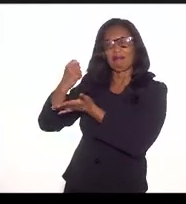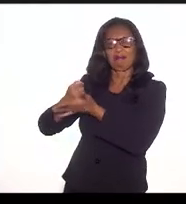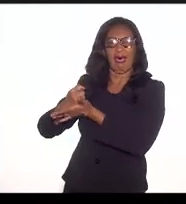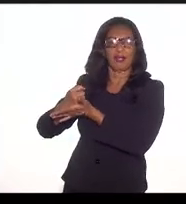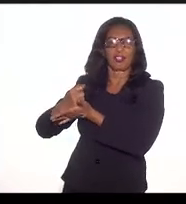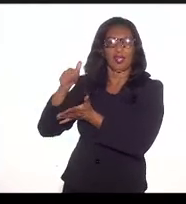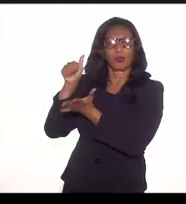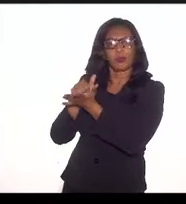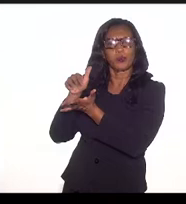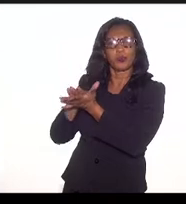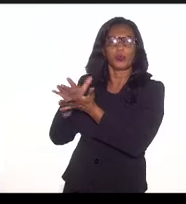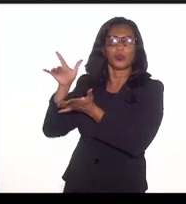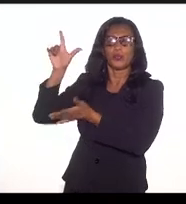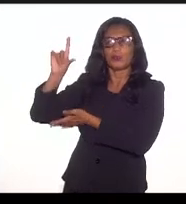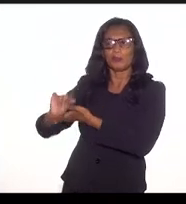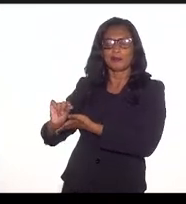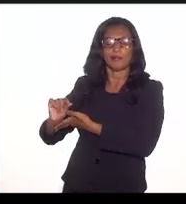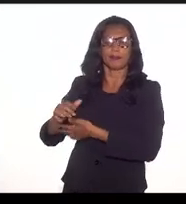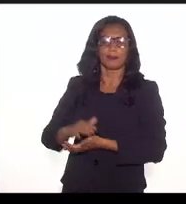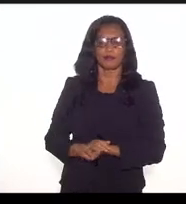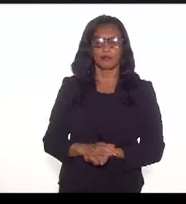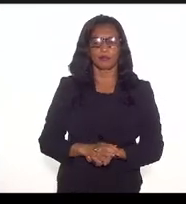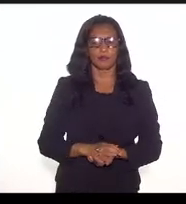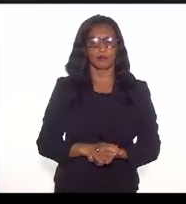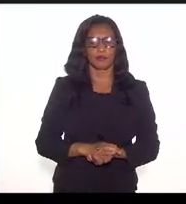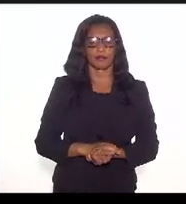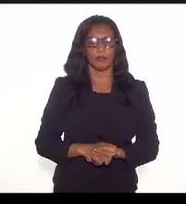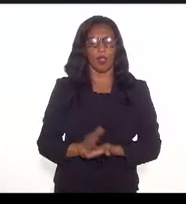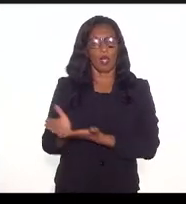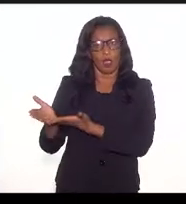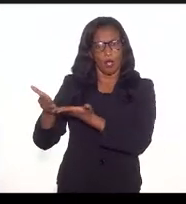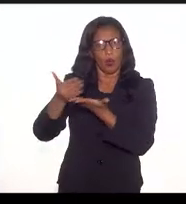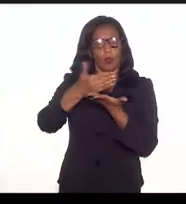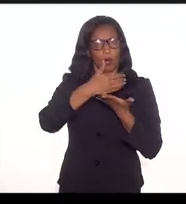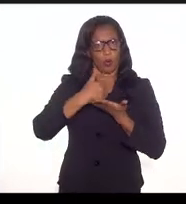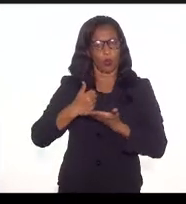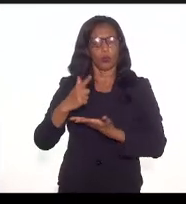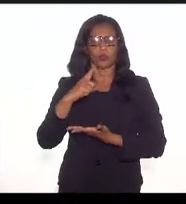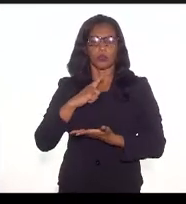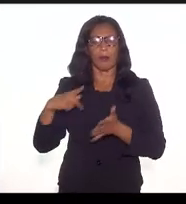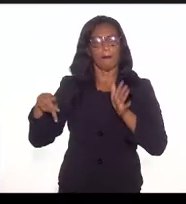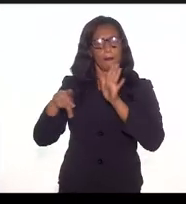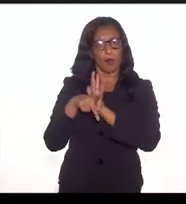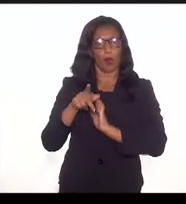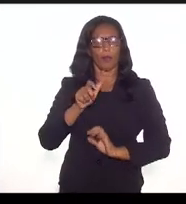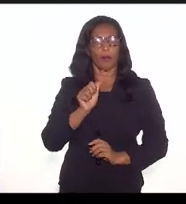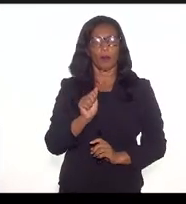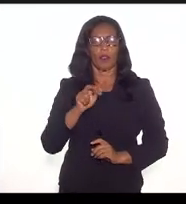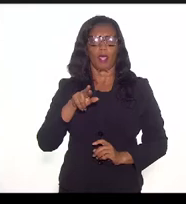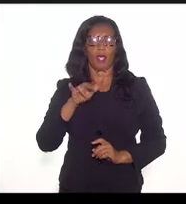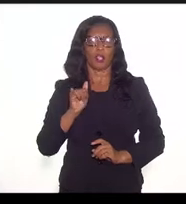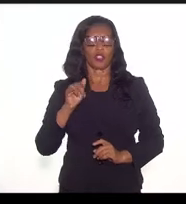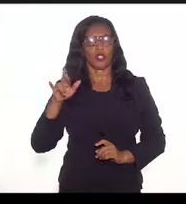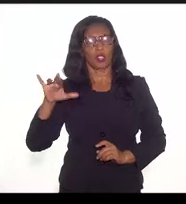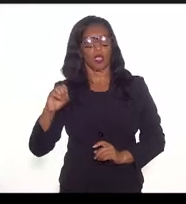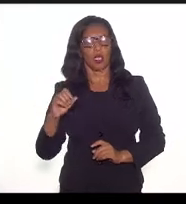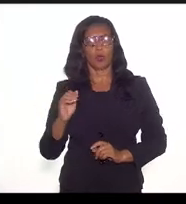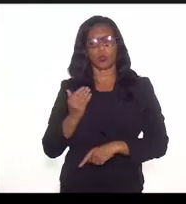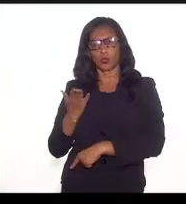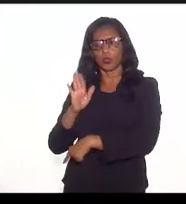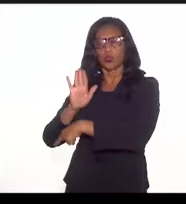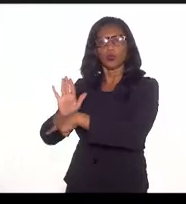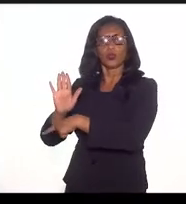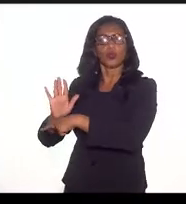né? O AGRIO é um recurso que a gente utiliza também, recurso próprio da AGRIO, e a gente utiliza para financiar projetos